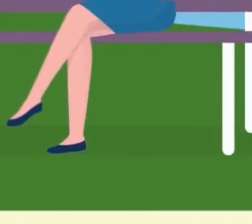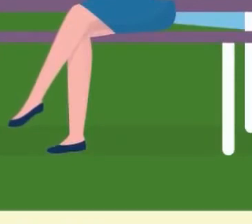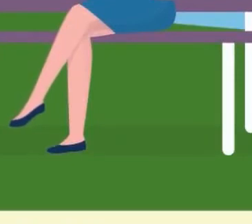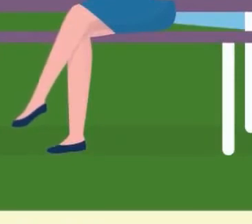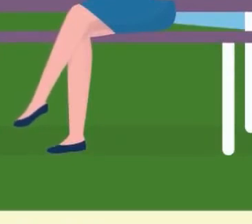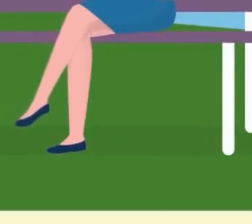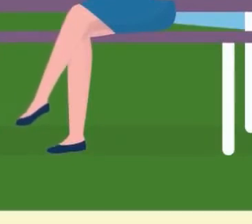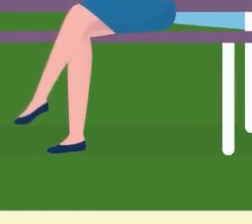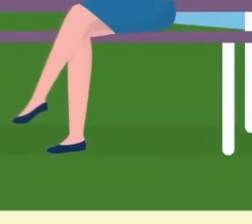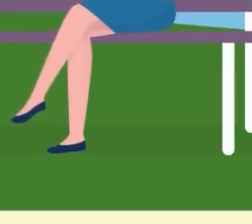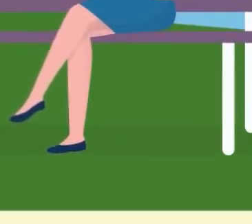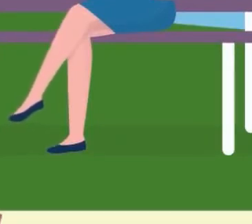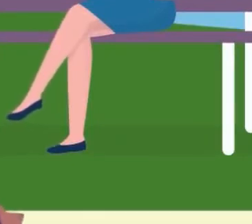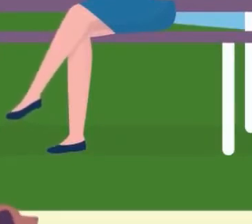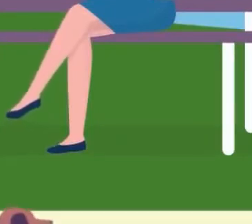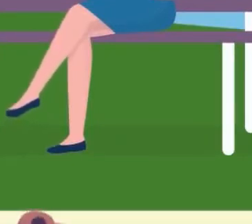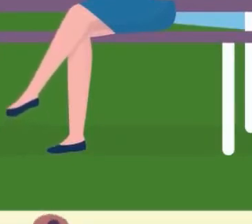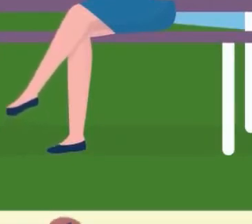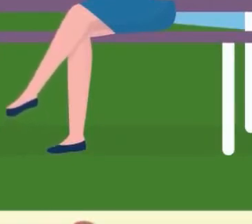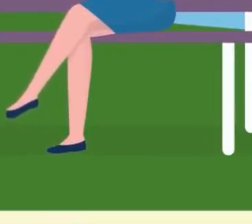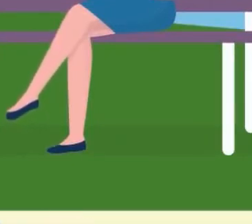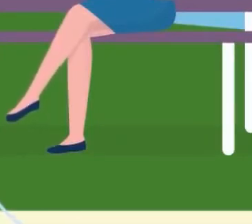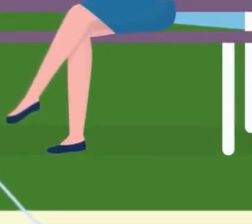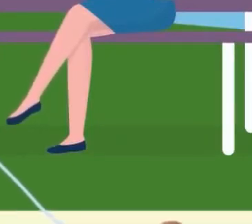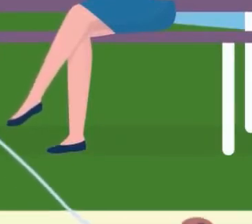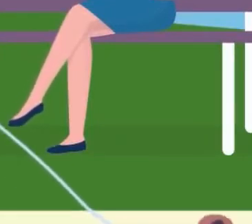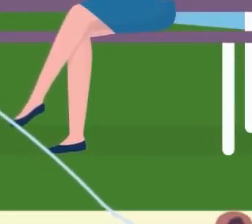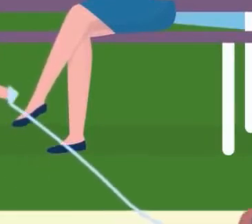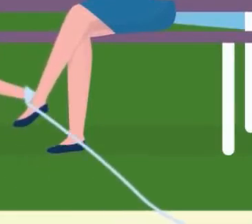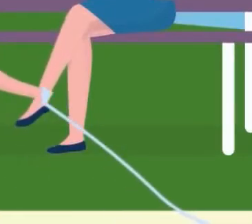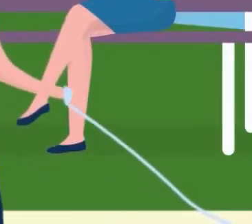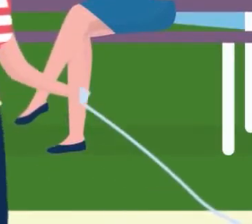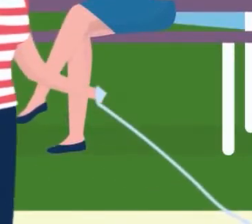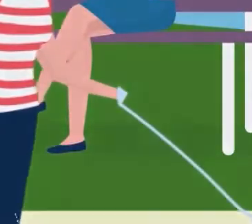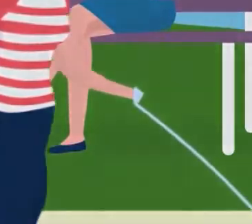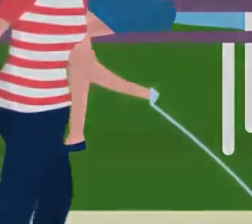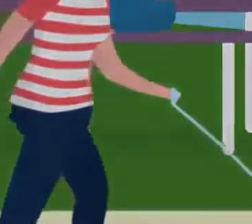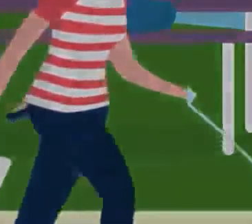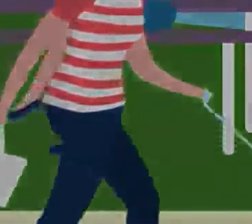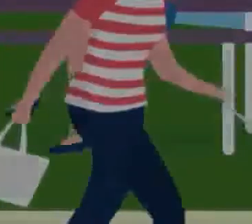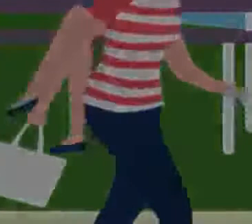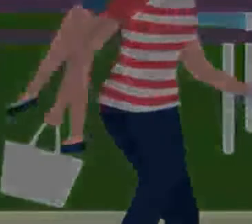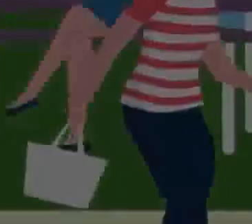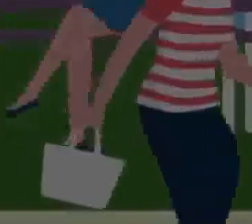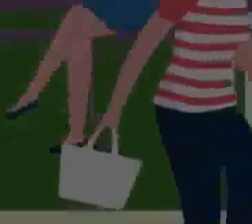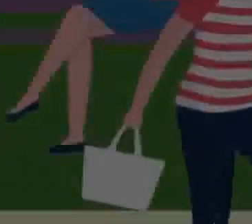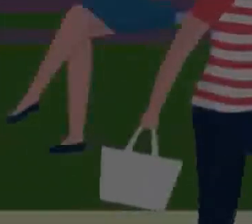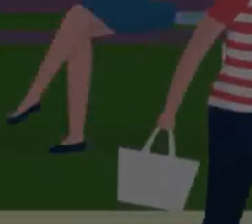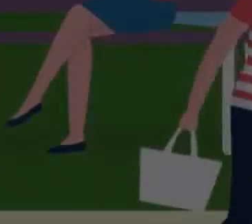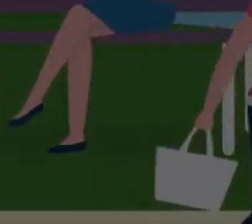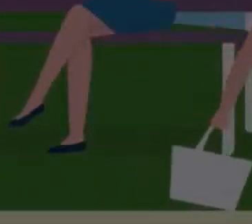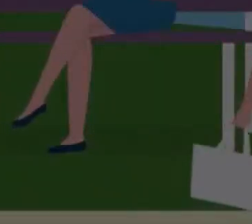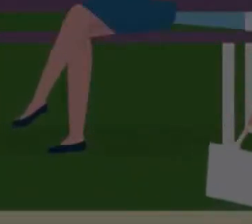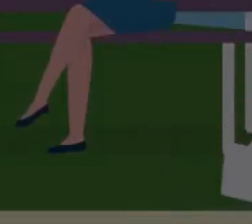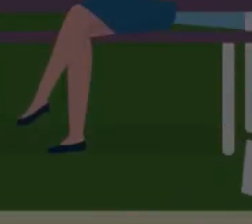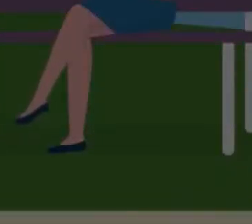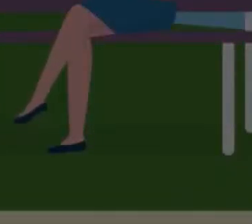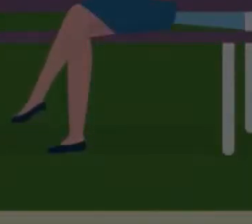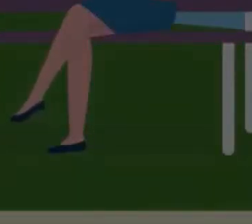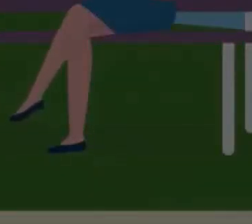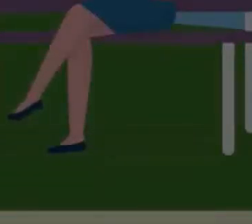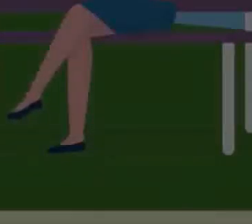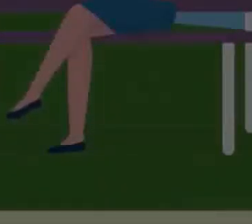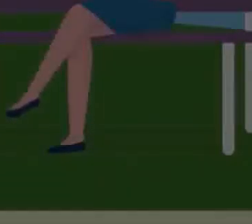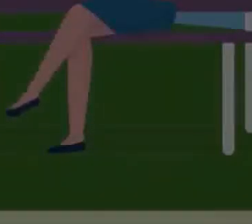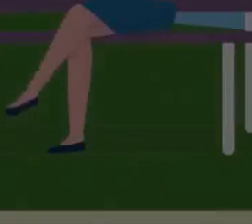Com o aplicativo, os cidadãos passam a contar com mais informações para aproveitar esses espaços. Além disso, o usuário pode